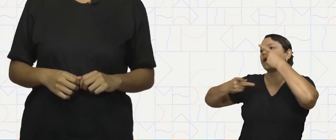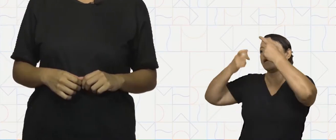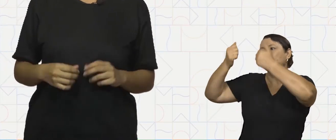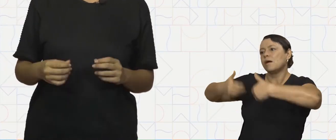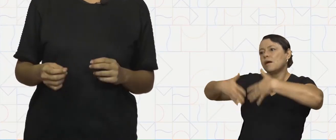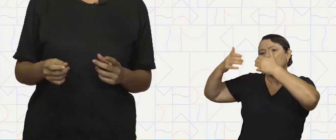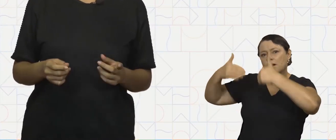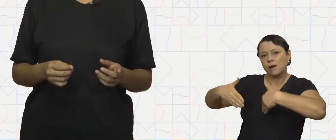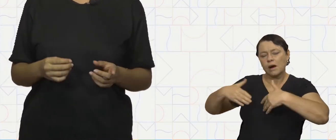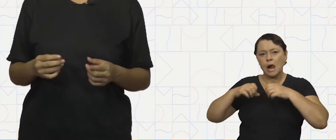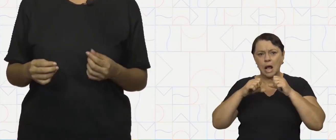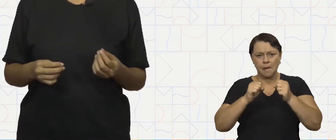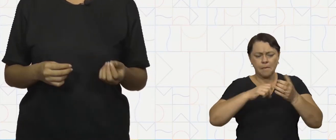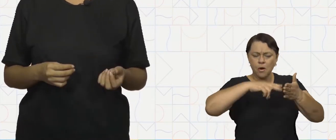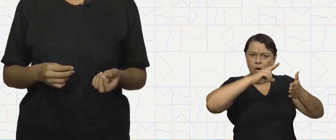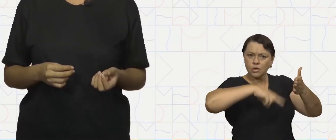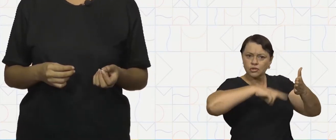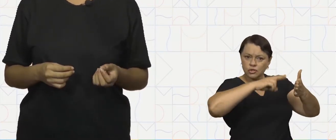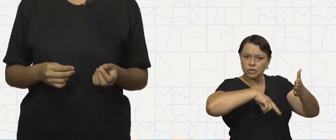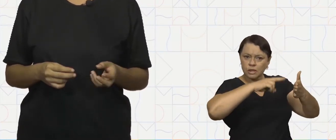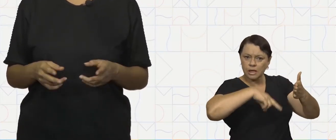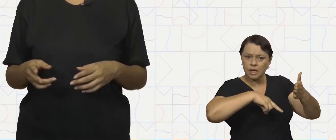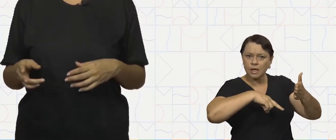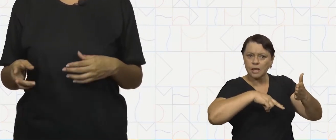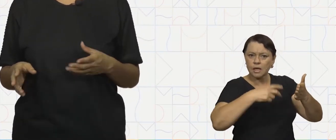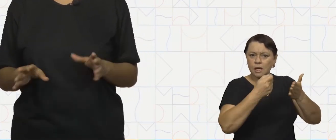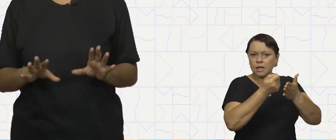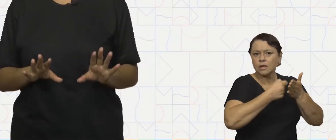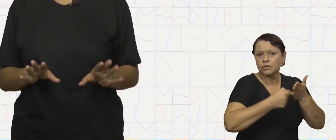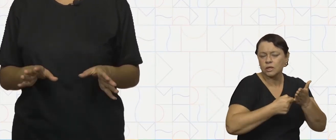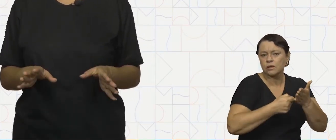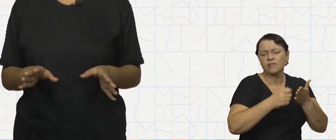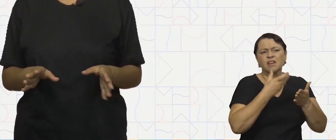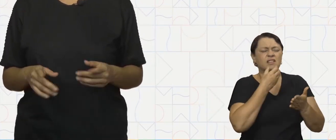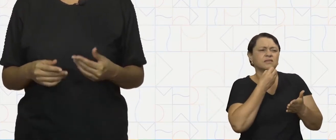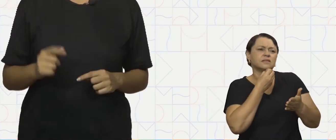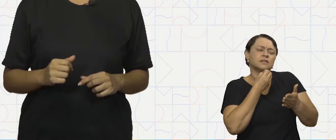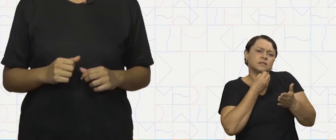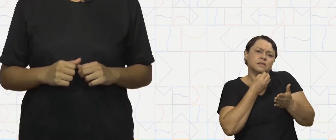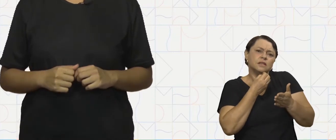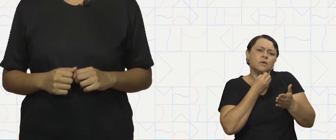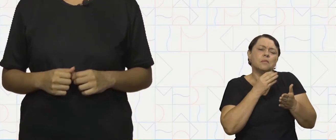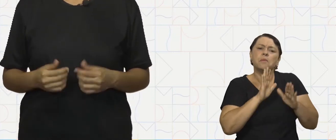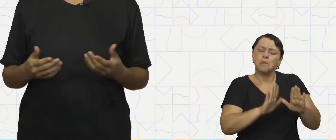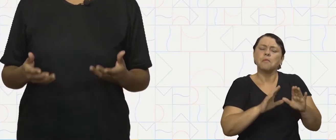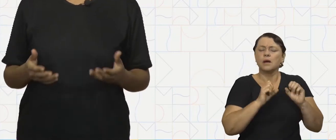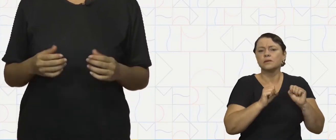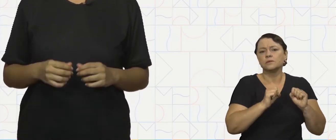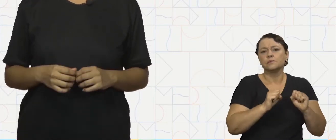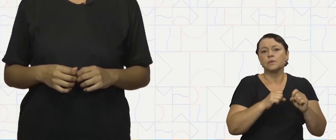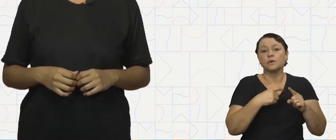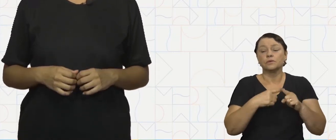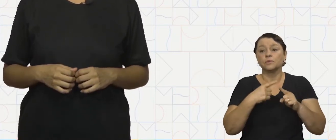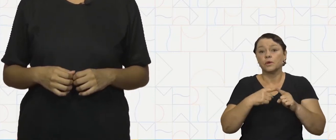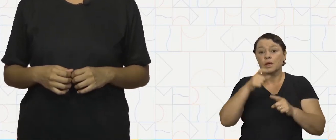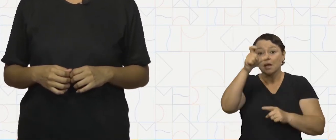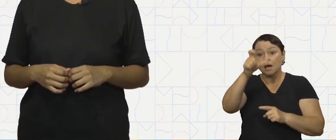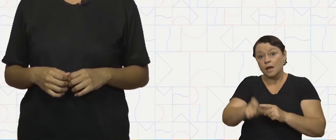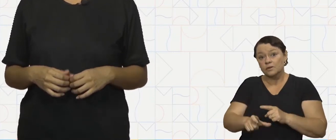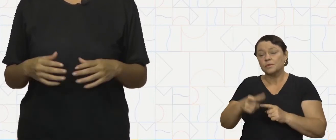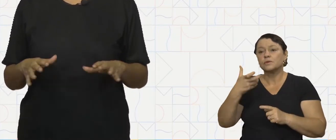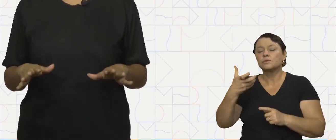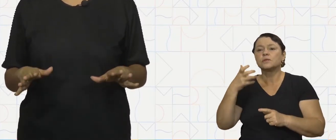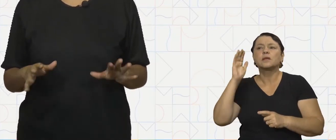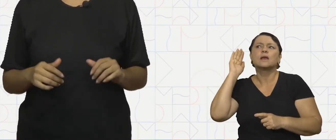É correto ler durante uma exposição oral? Não será algo nada atrativo. Provavelmente, quem escuta o relato oral de